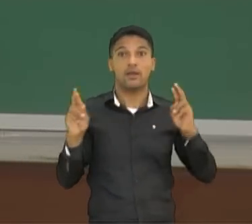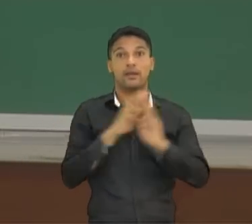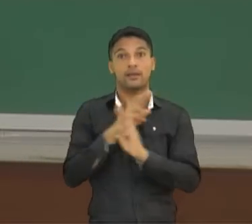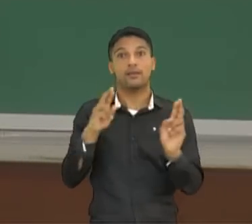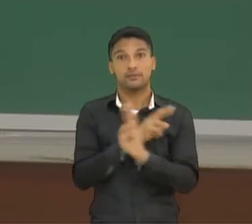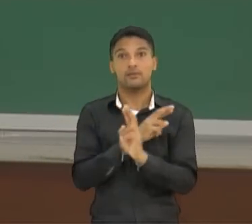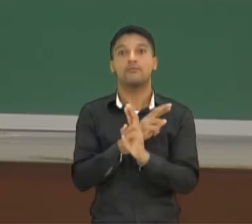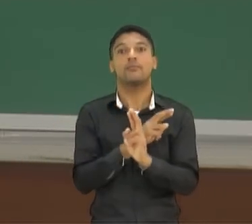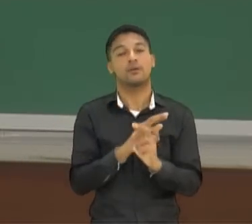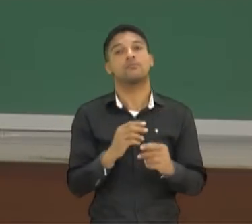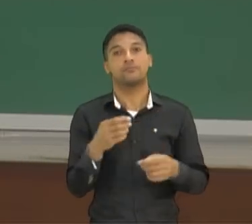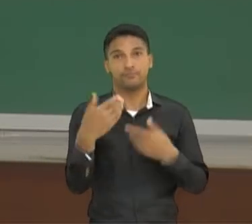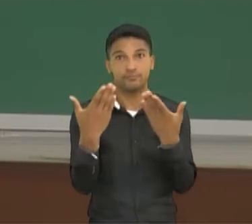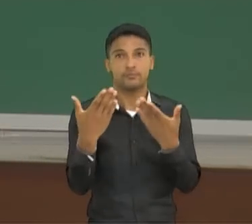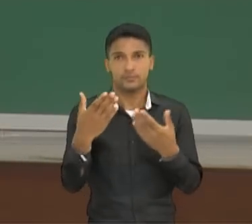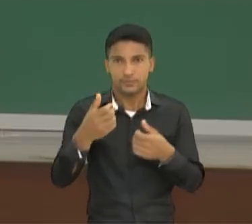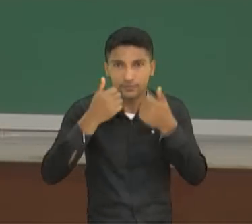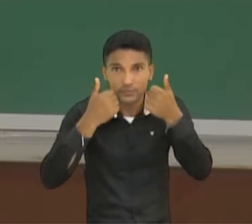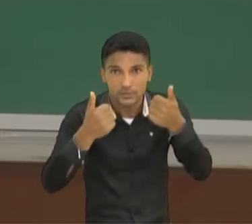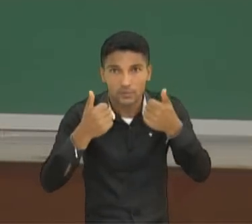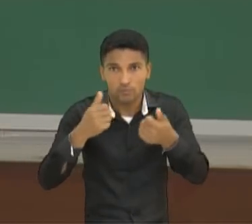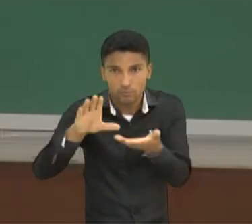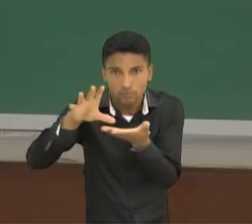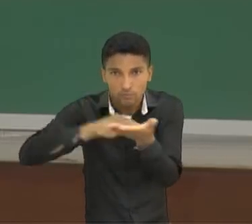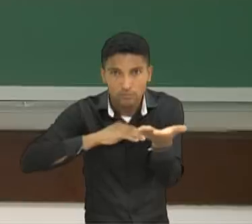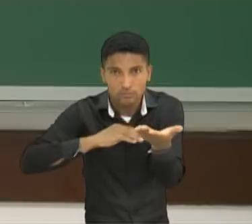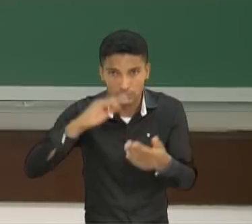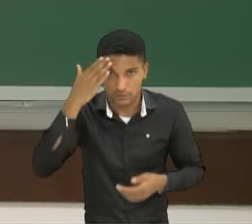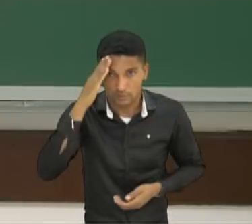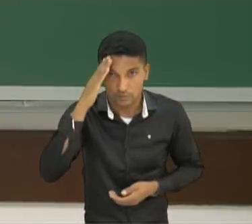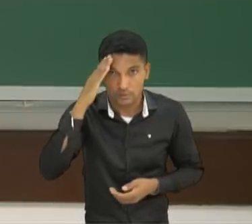bem? Tranquilo? Anotou aí? Se você tiver